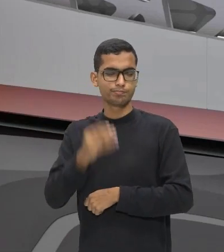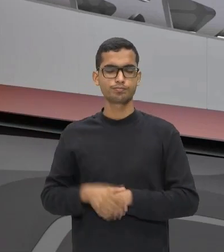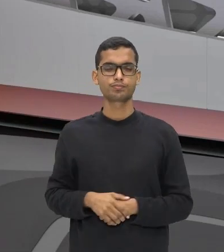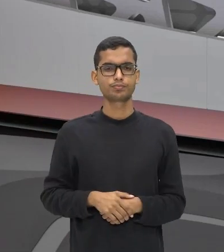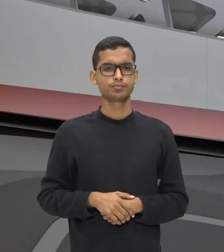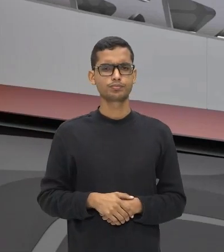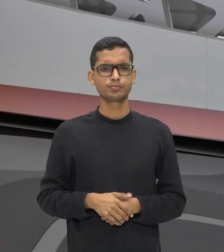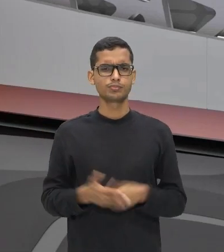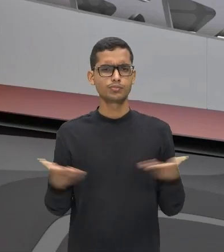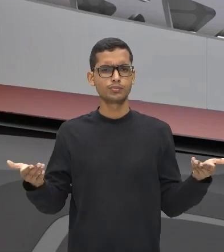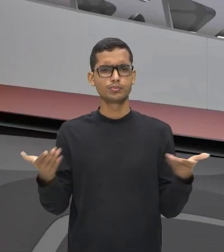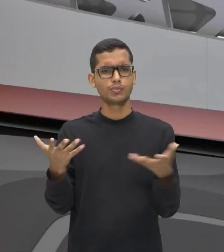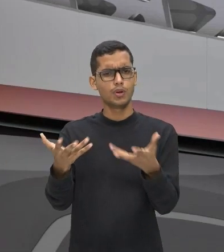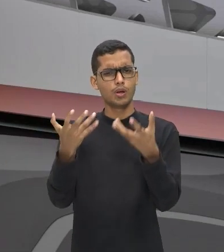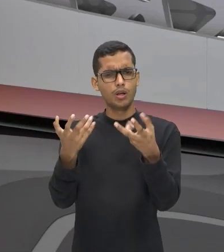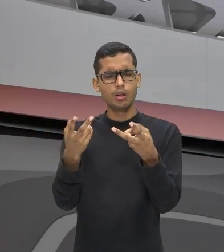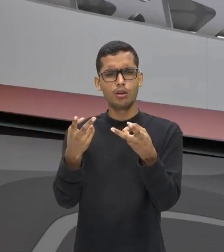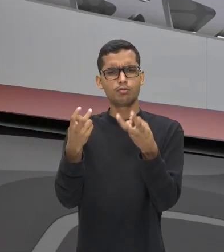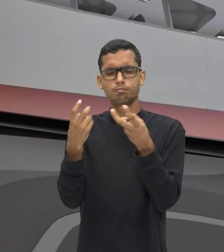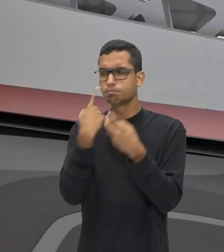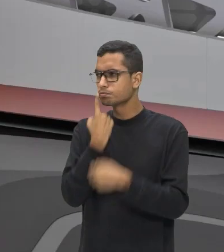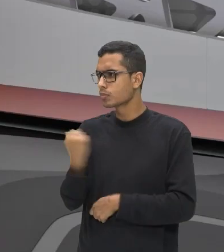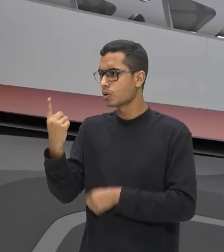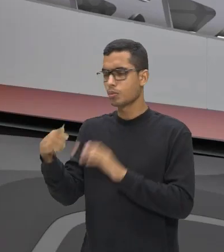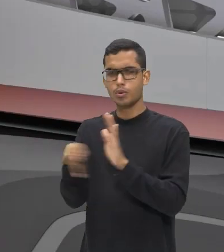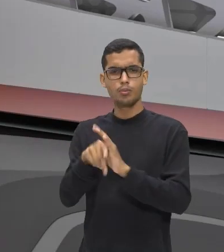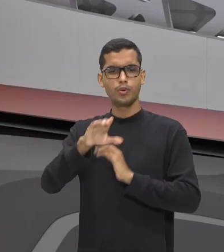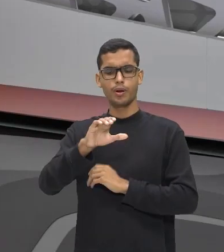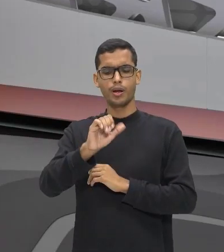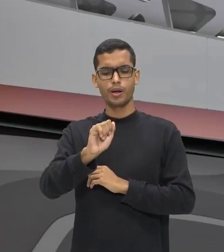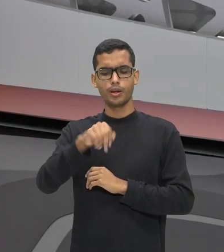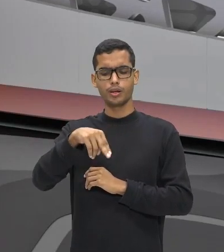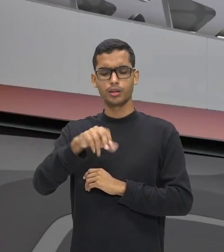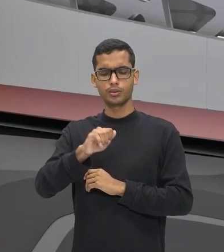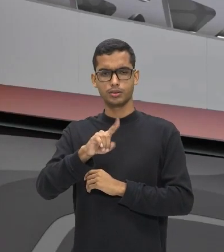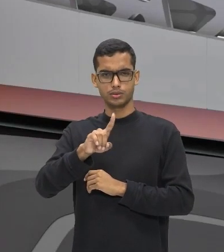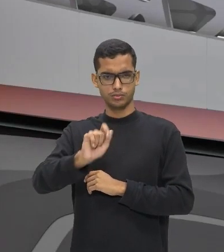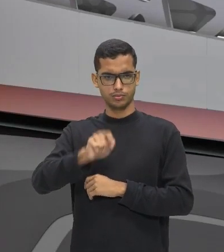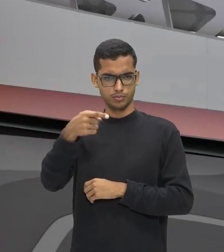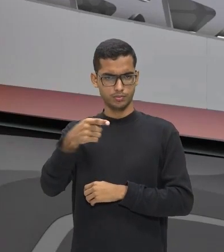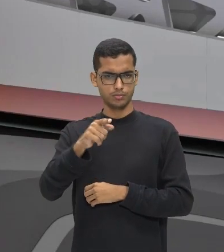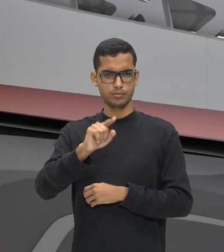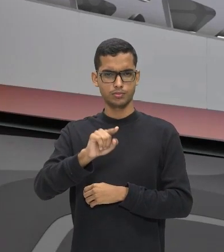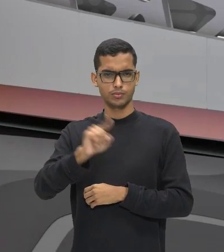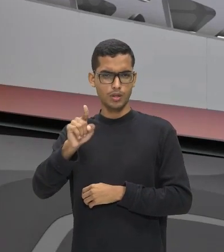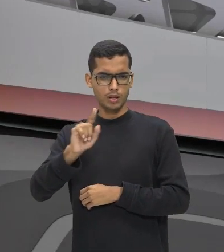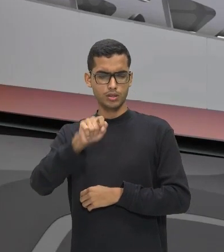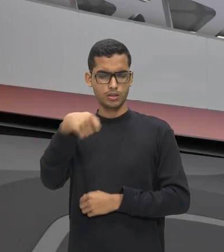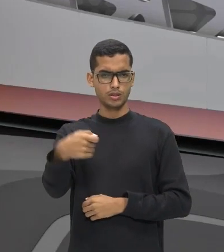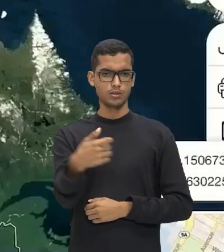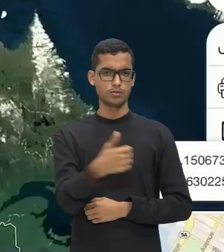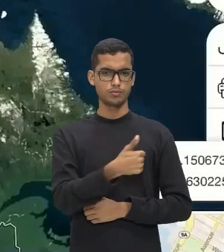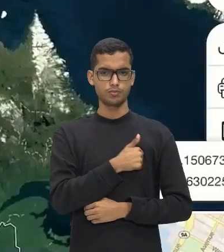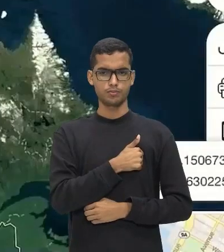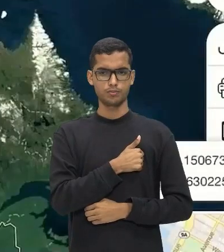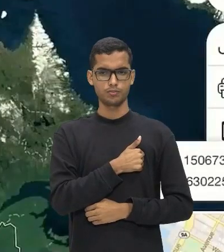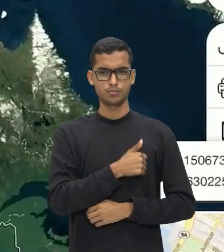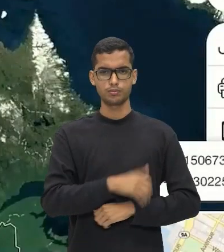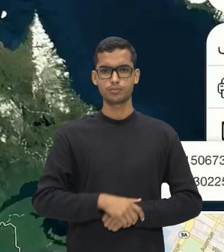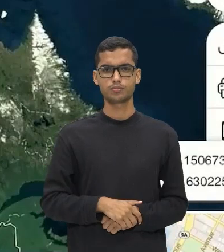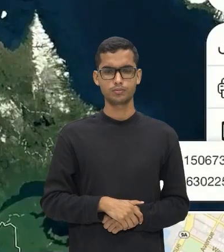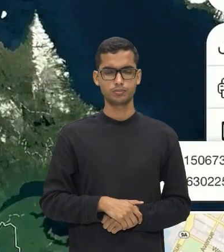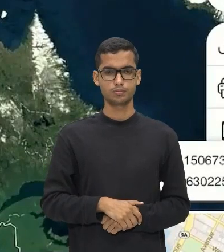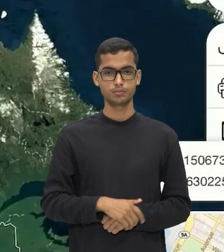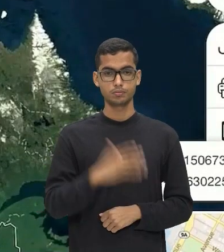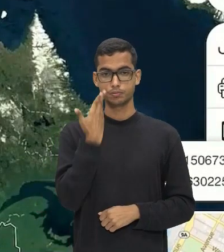então o Canadá. Vamos lá no Canadá? Então, olha só. Eu vou, com a ajuda de um satélite, localizar o